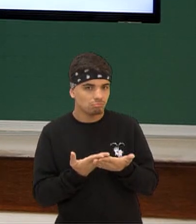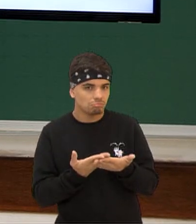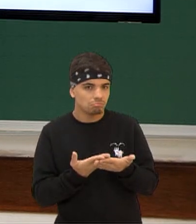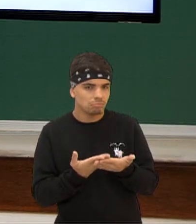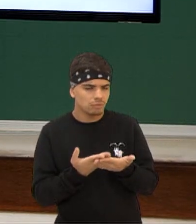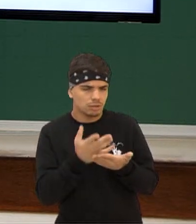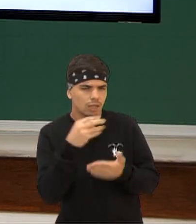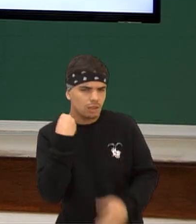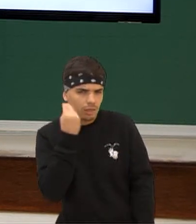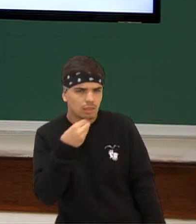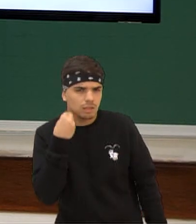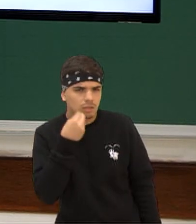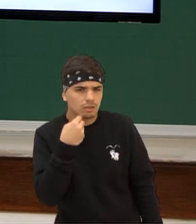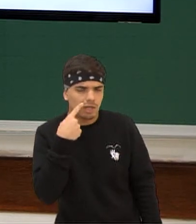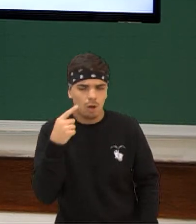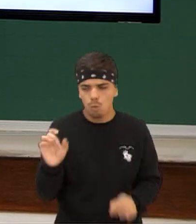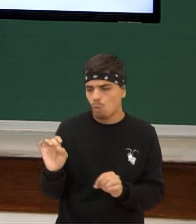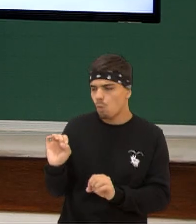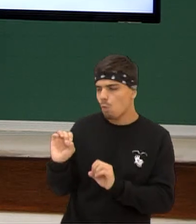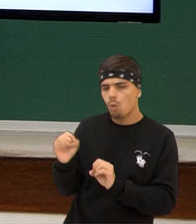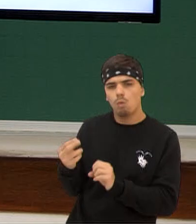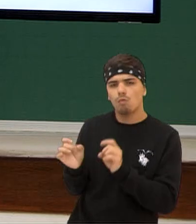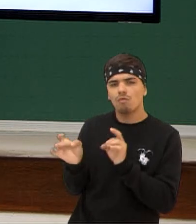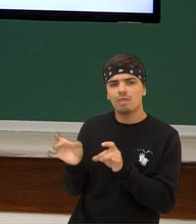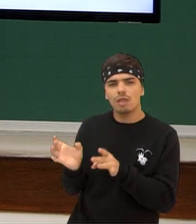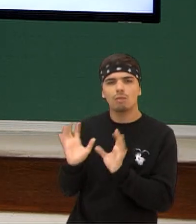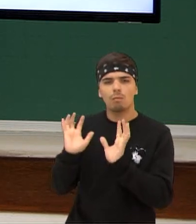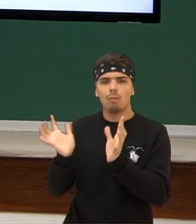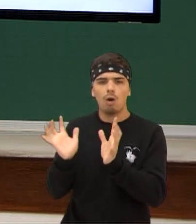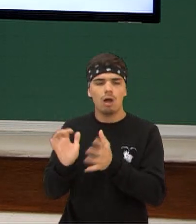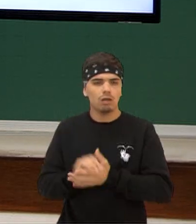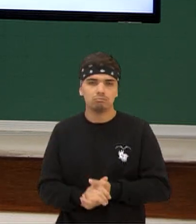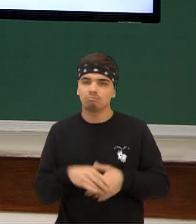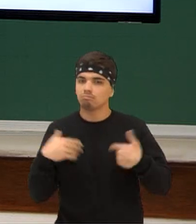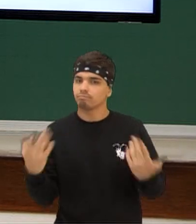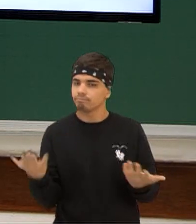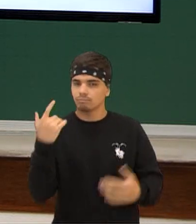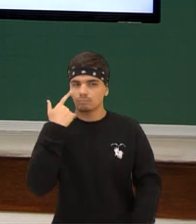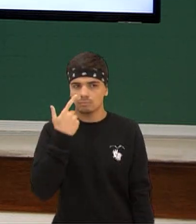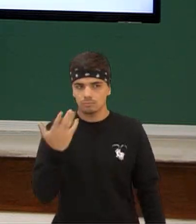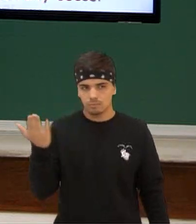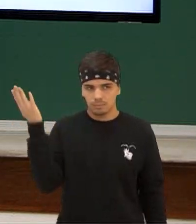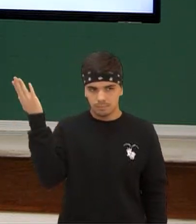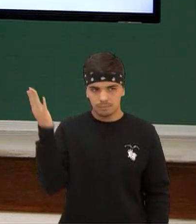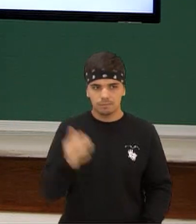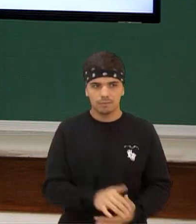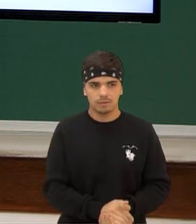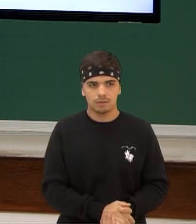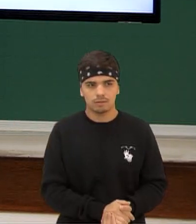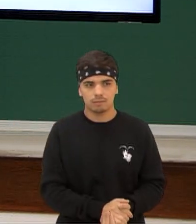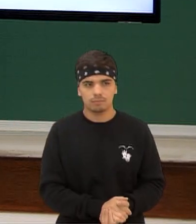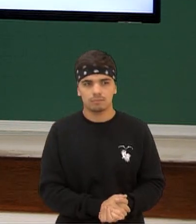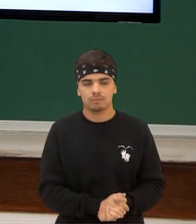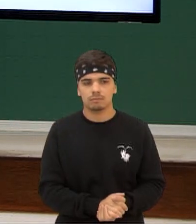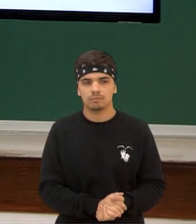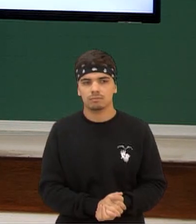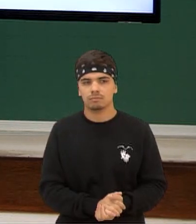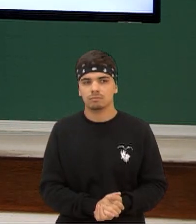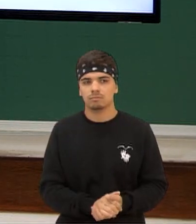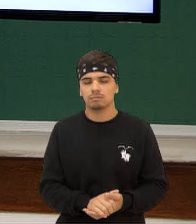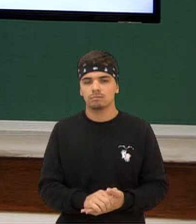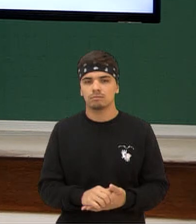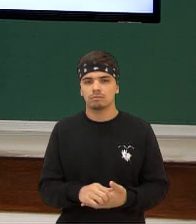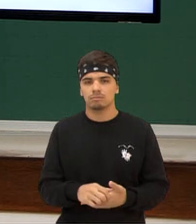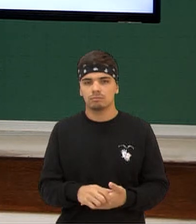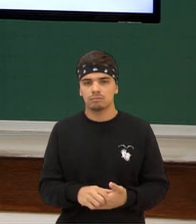para você testar tá vendendo a bola o que tá vendendo então aqui New by in this page you can vai